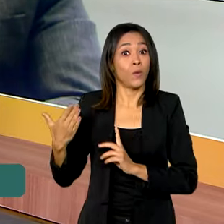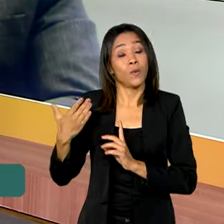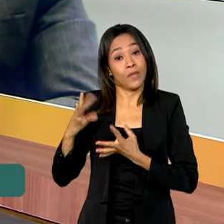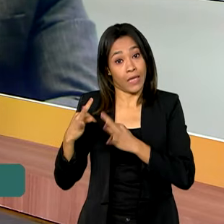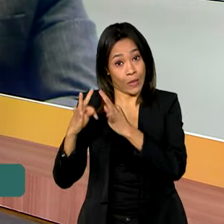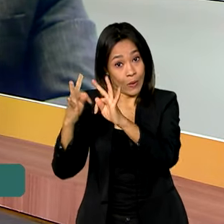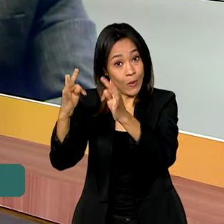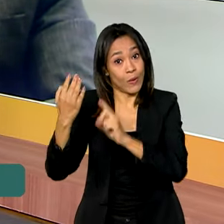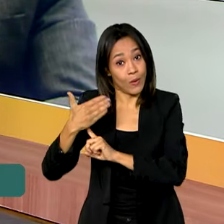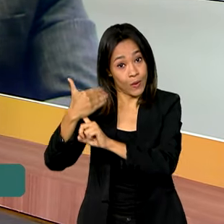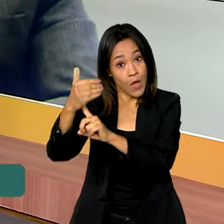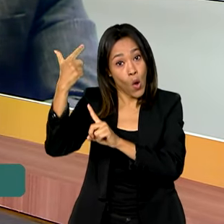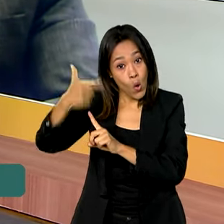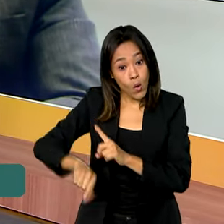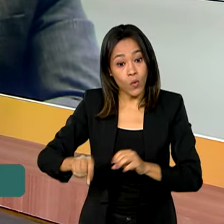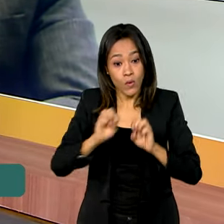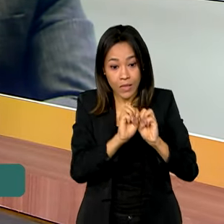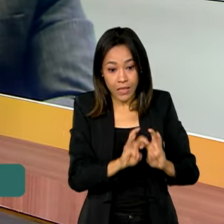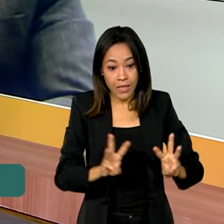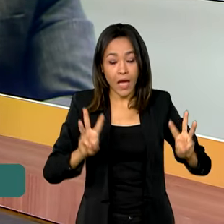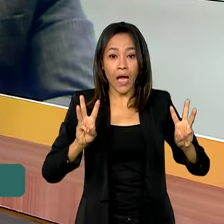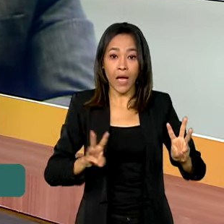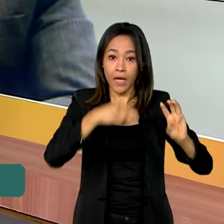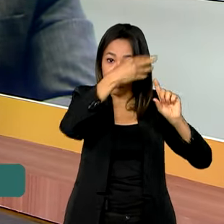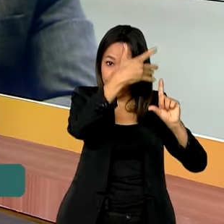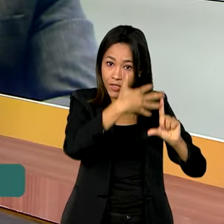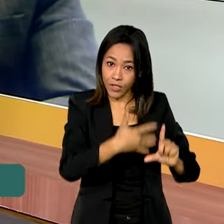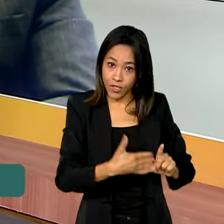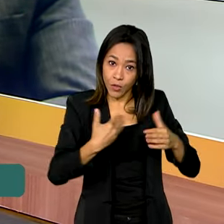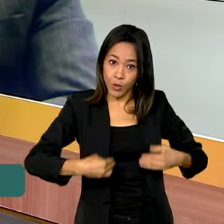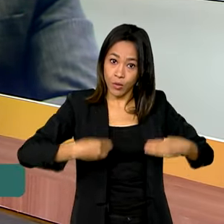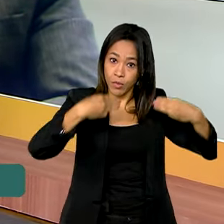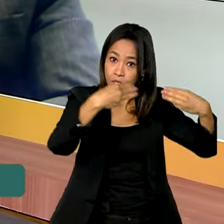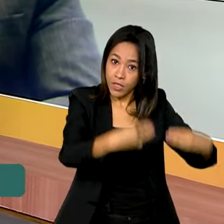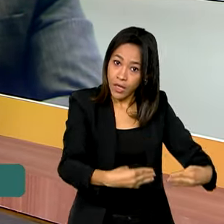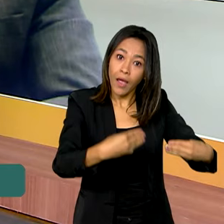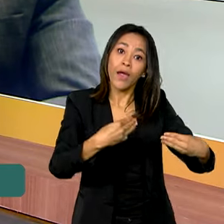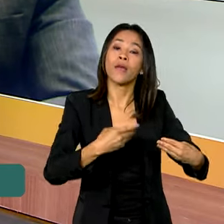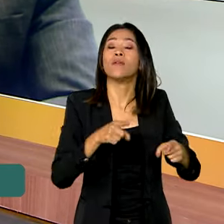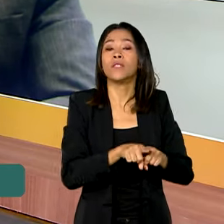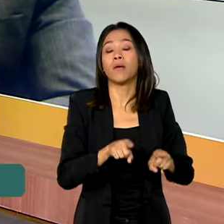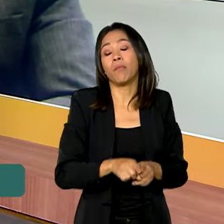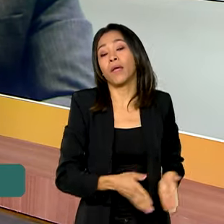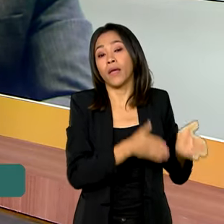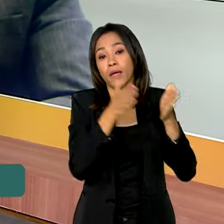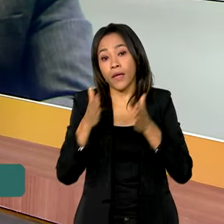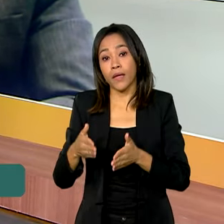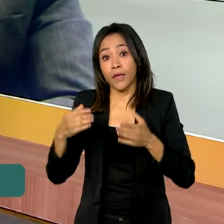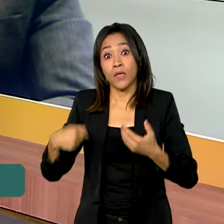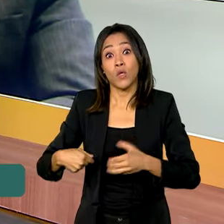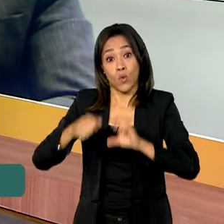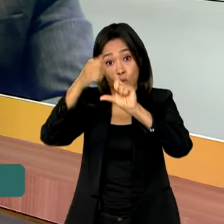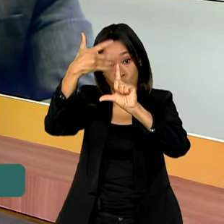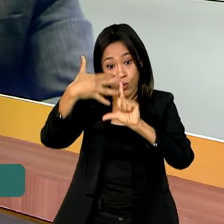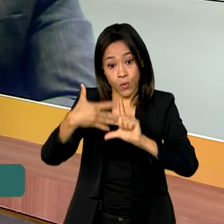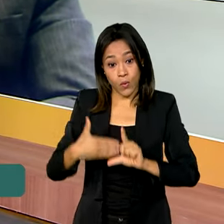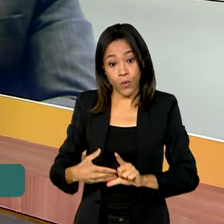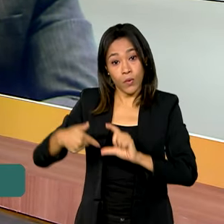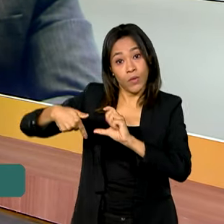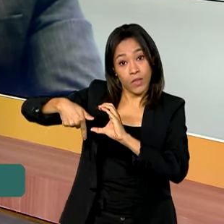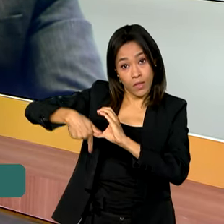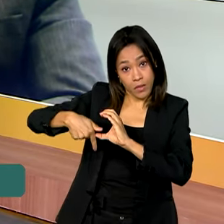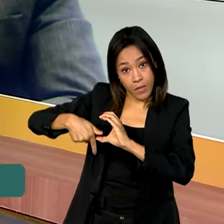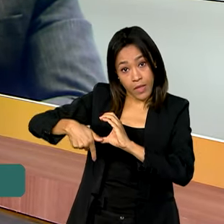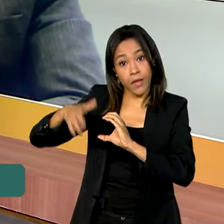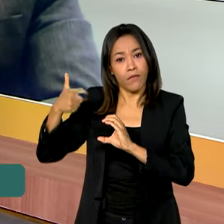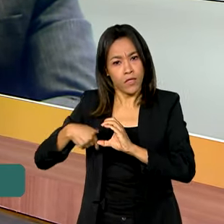reforçar aqui os sites do Ministério da Ciência Tecnologia e inovação E também o site do CNPQ dá para encontrar ali todo tipo de